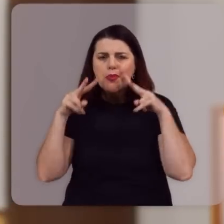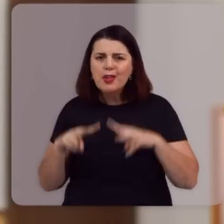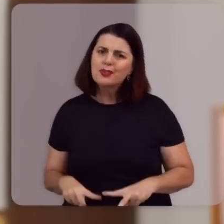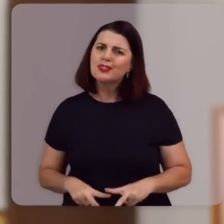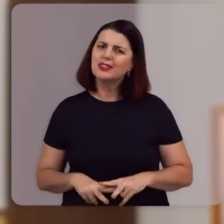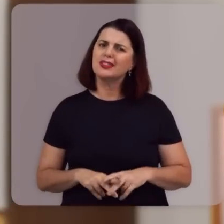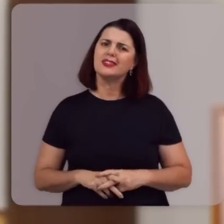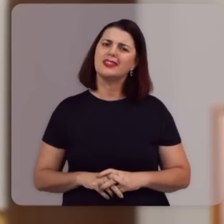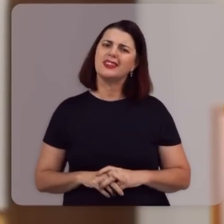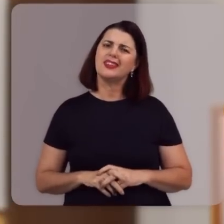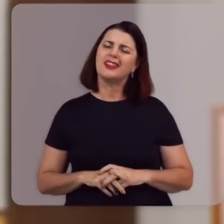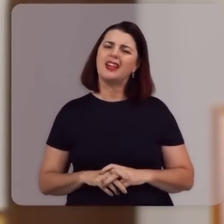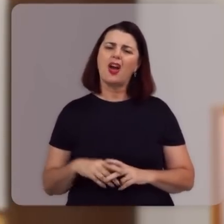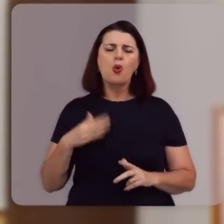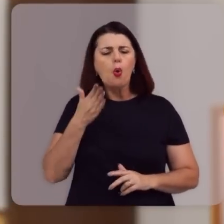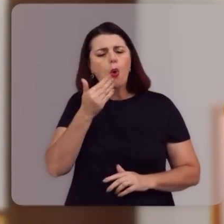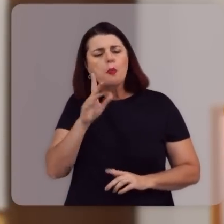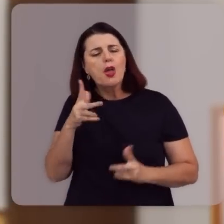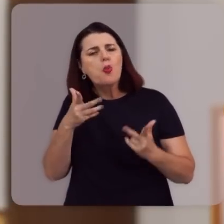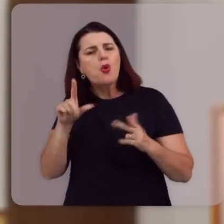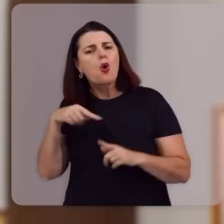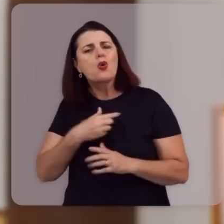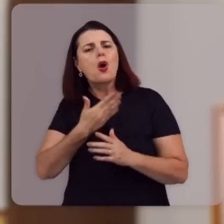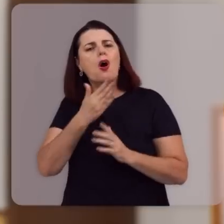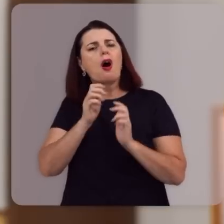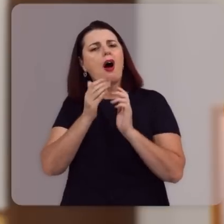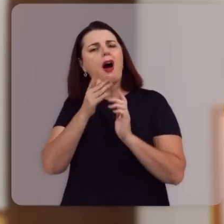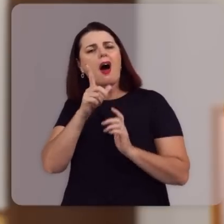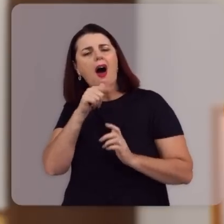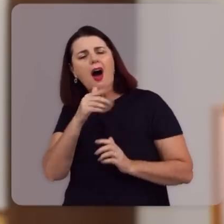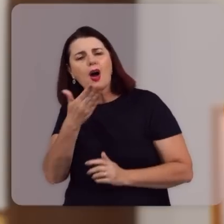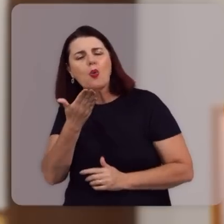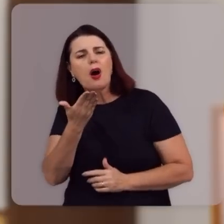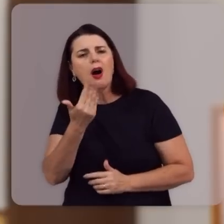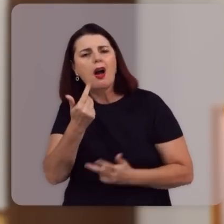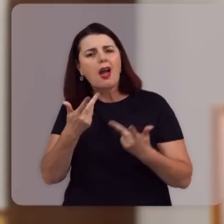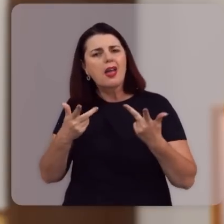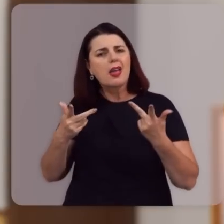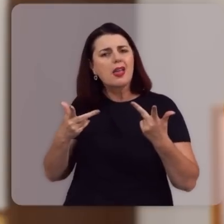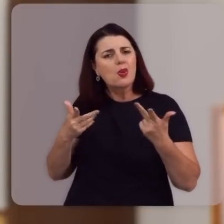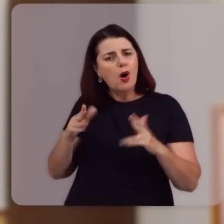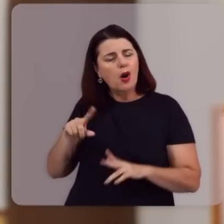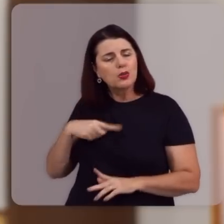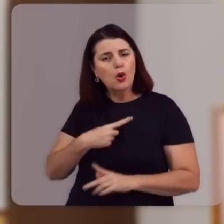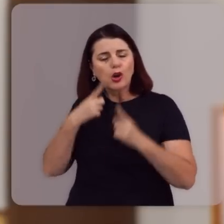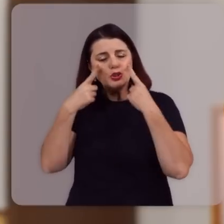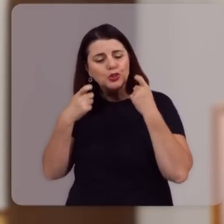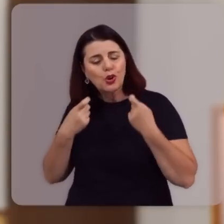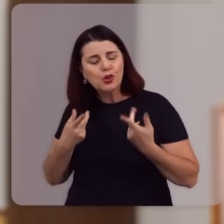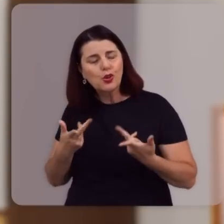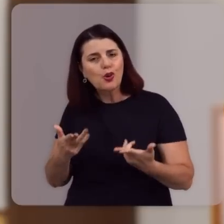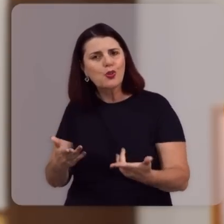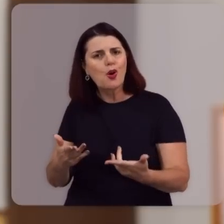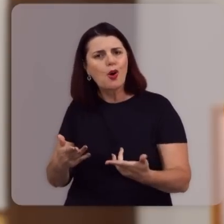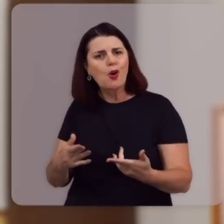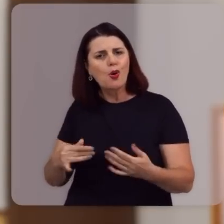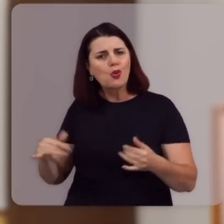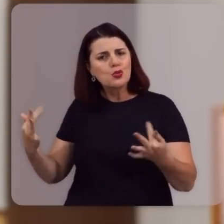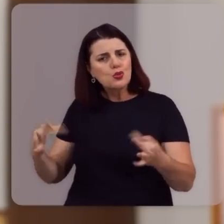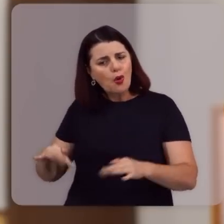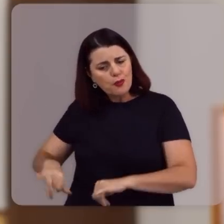humildade, ele comeu o nosso pão, ele bebeu a nossa água, ele chorou a nossa lágrima, ele sentiu a nossa